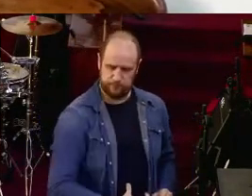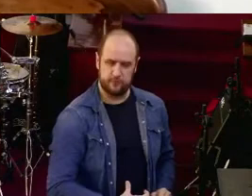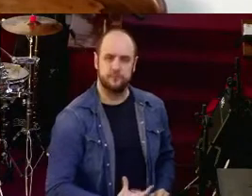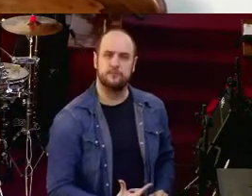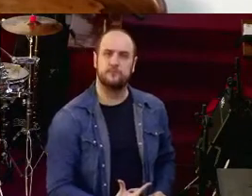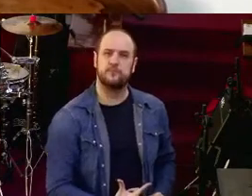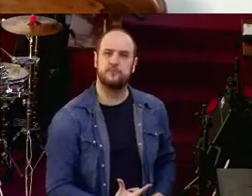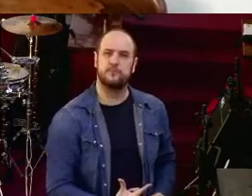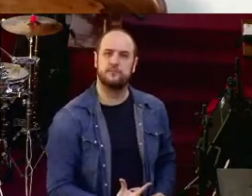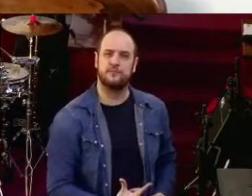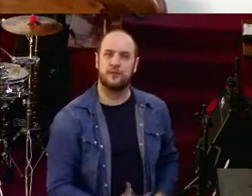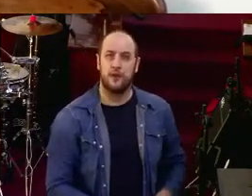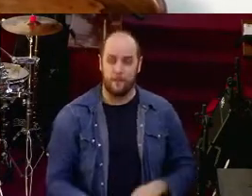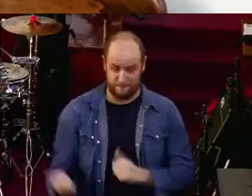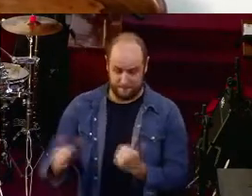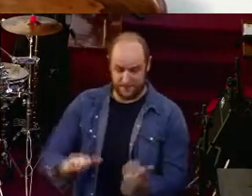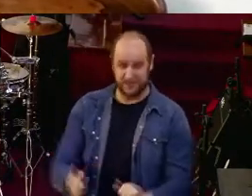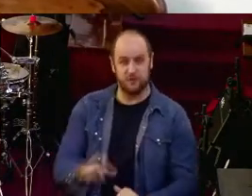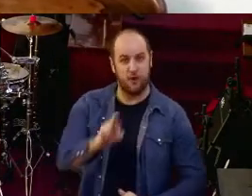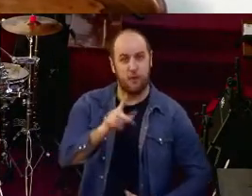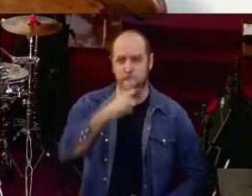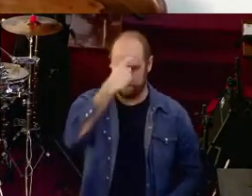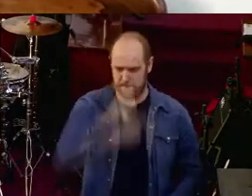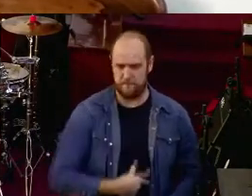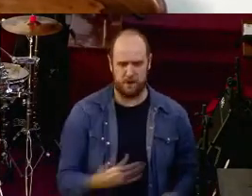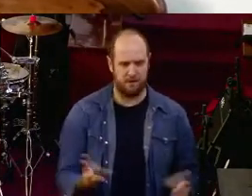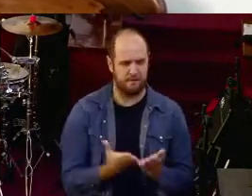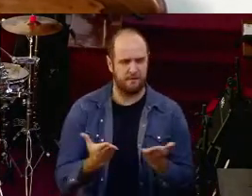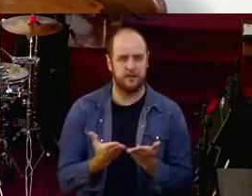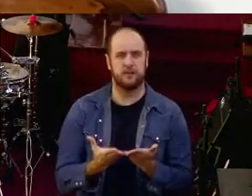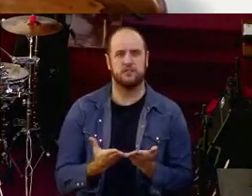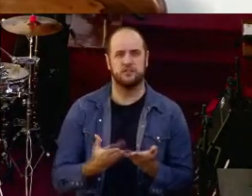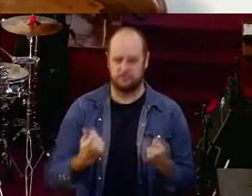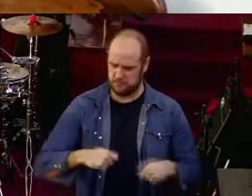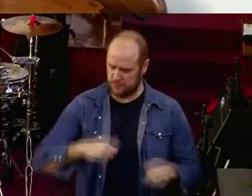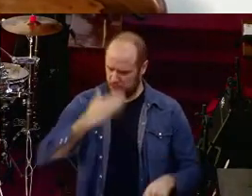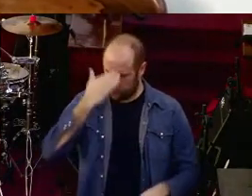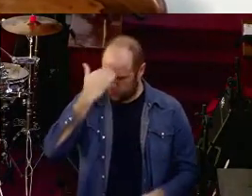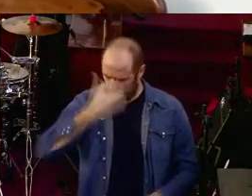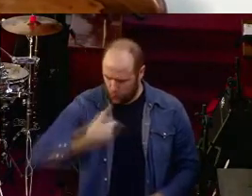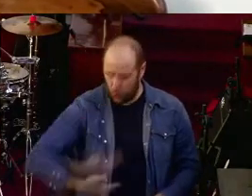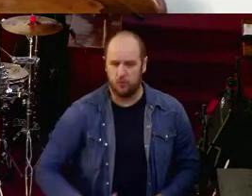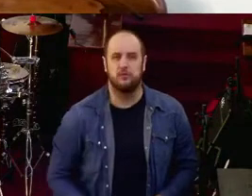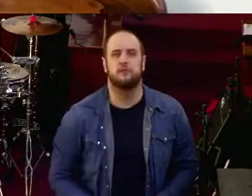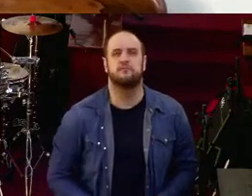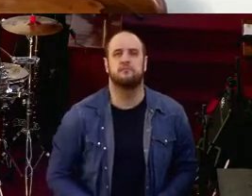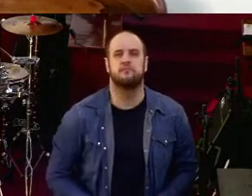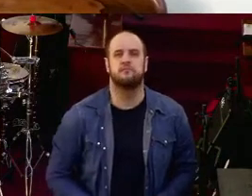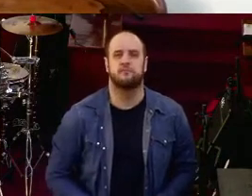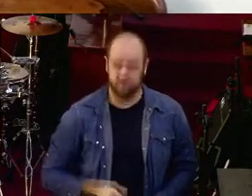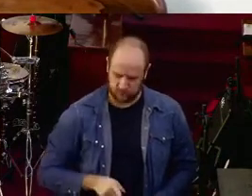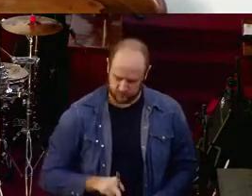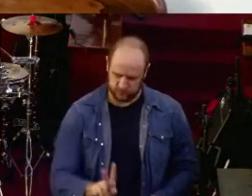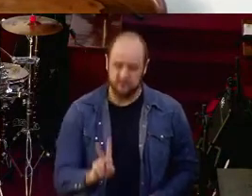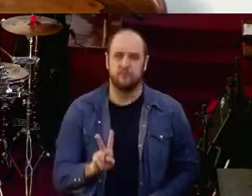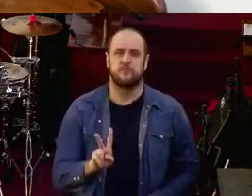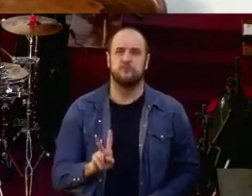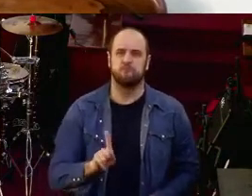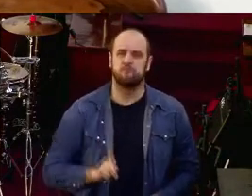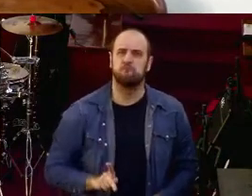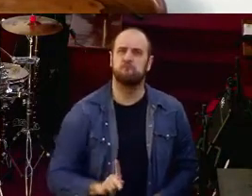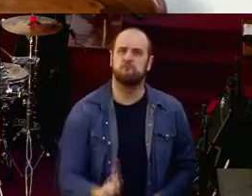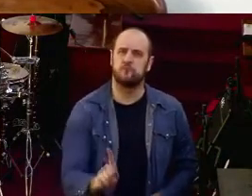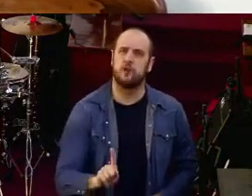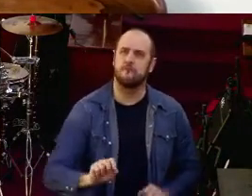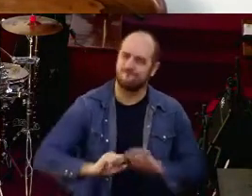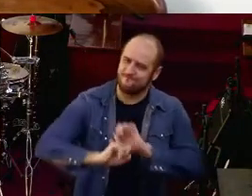O batismo é um posicionamento cristão que deve ser honrado. Deve ser honrado até o fim, para a glória